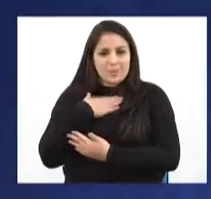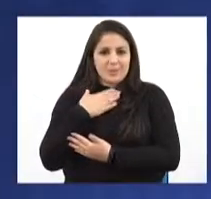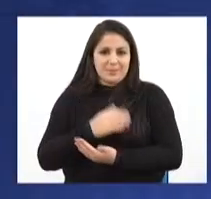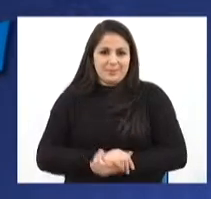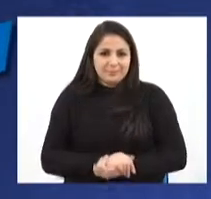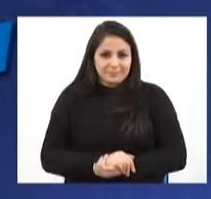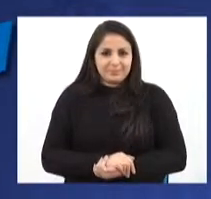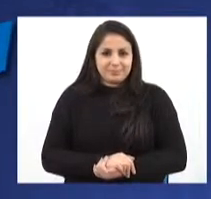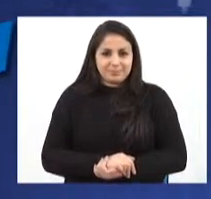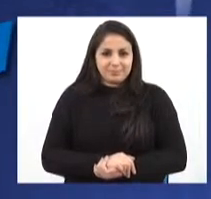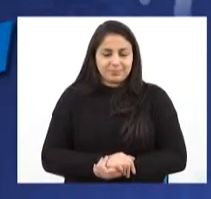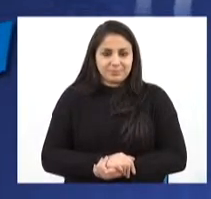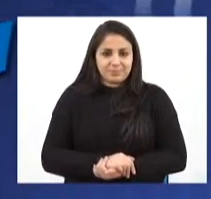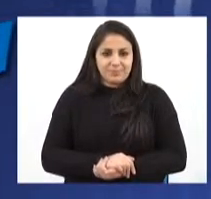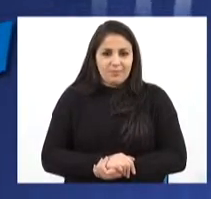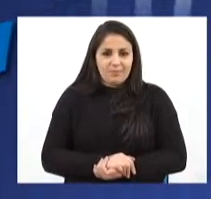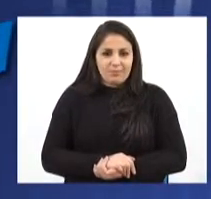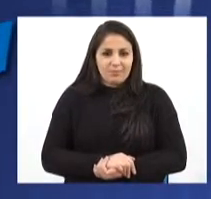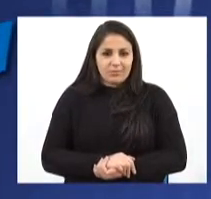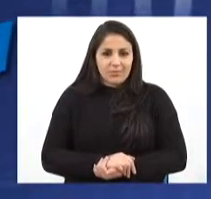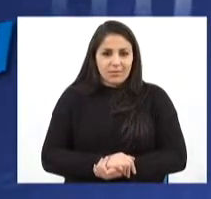minha.